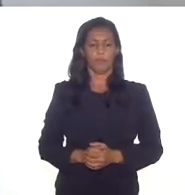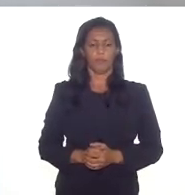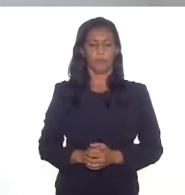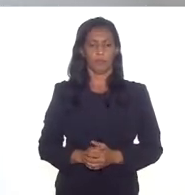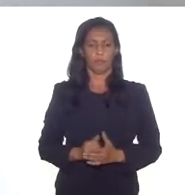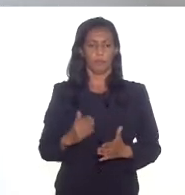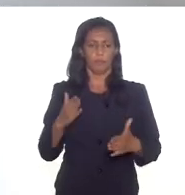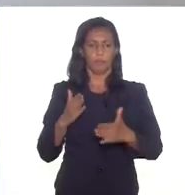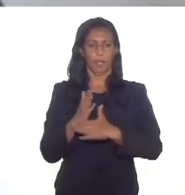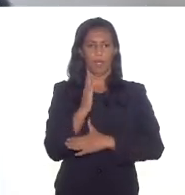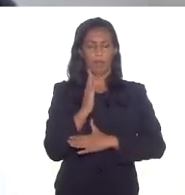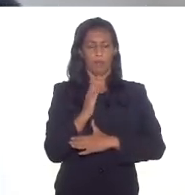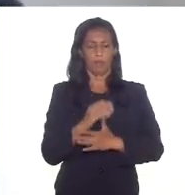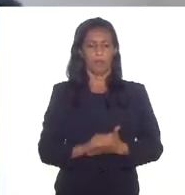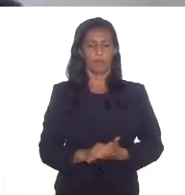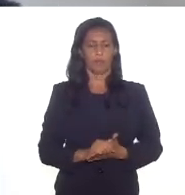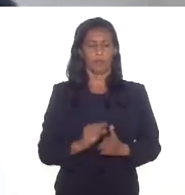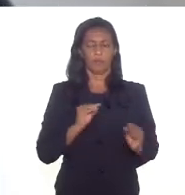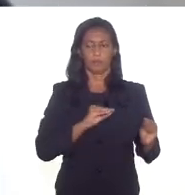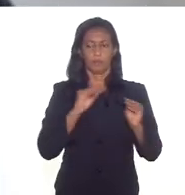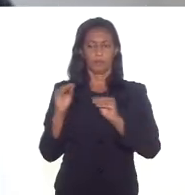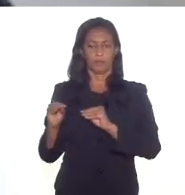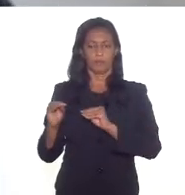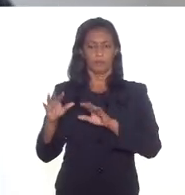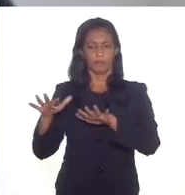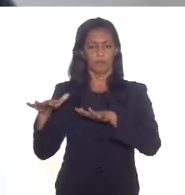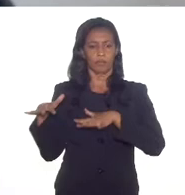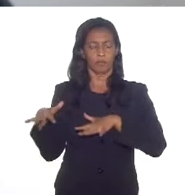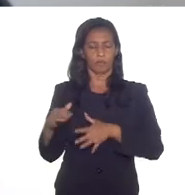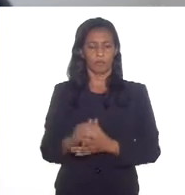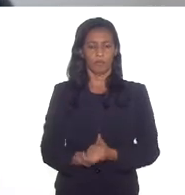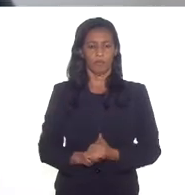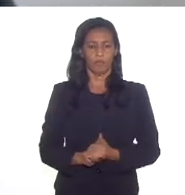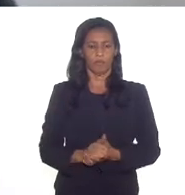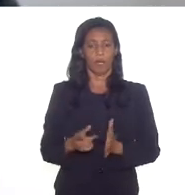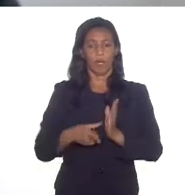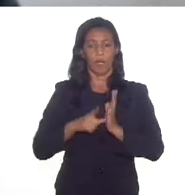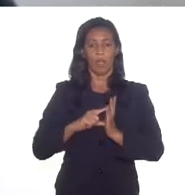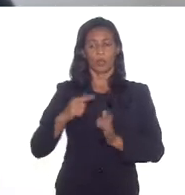estão. Aprovado, vai autógrafo. Antes de passarmos à segunda sessão,